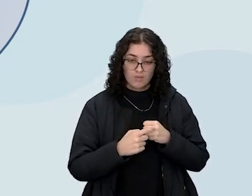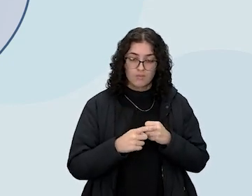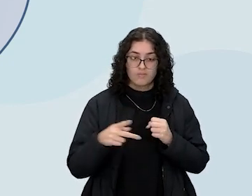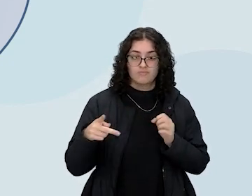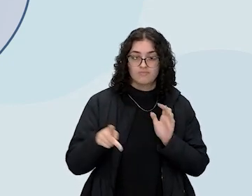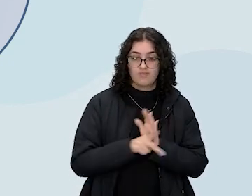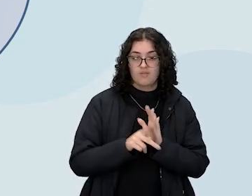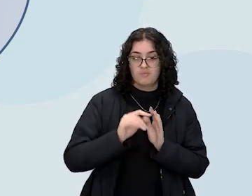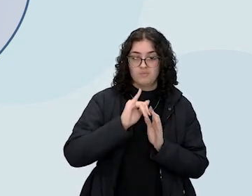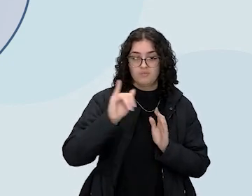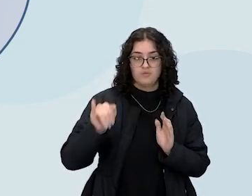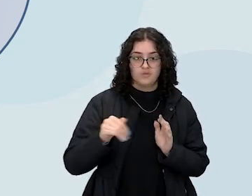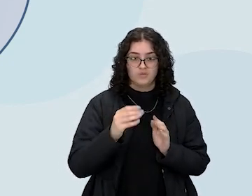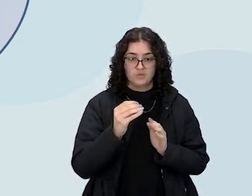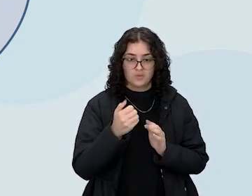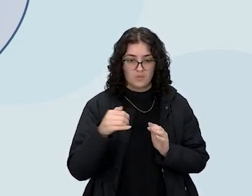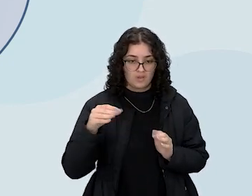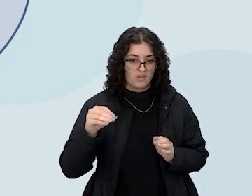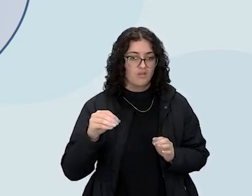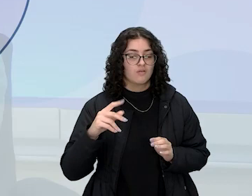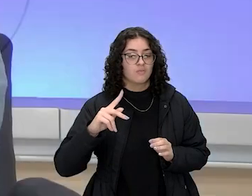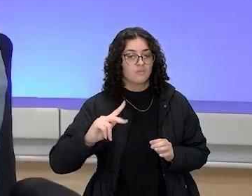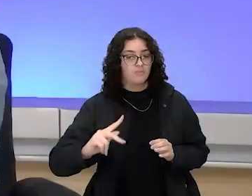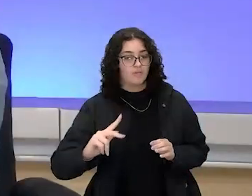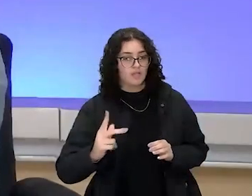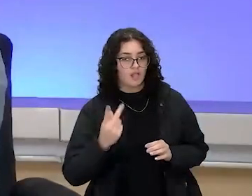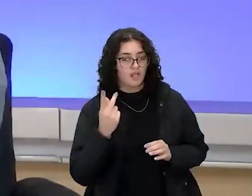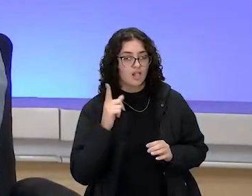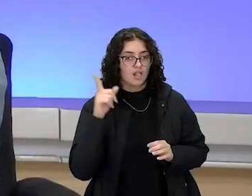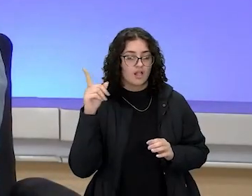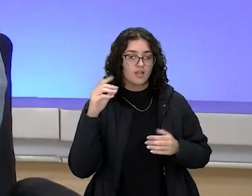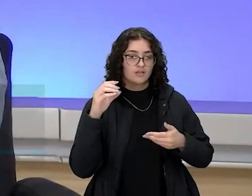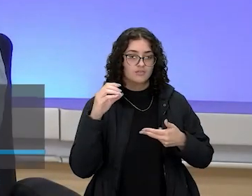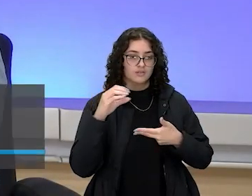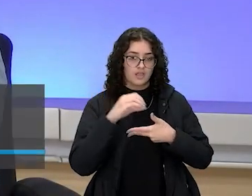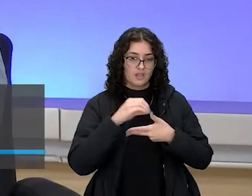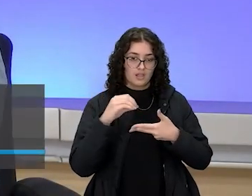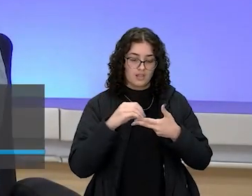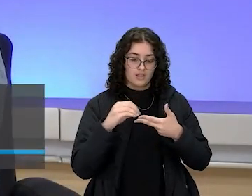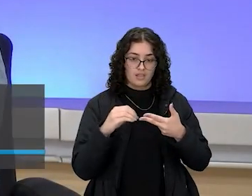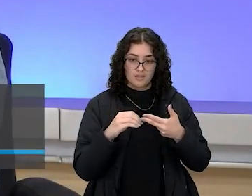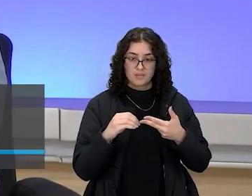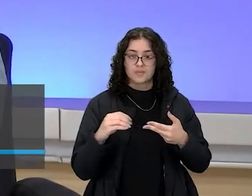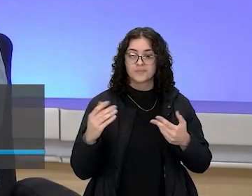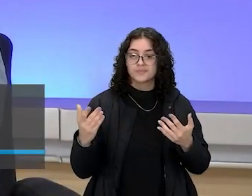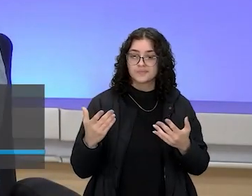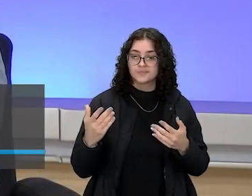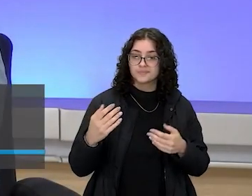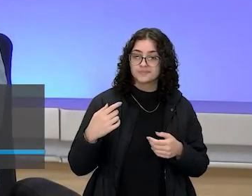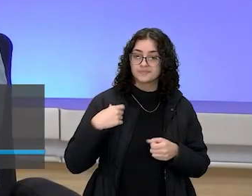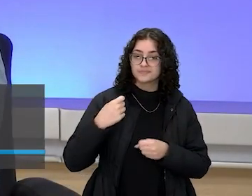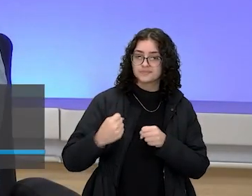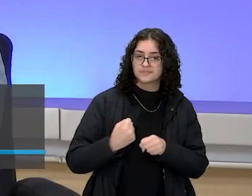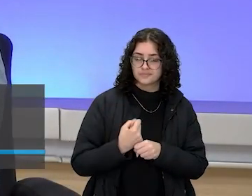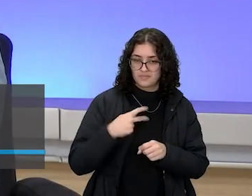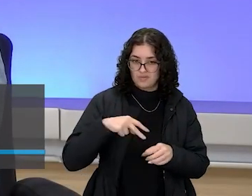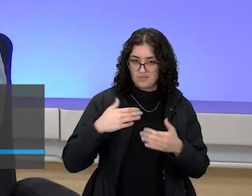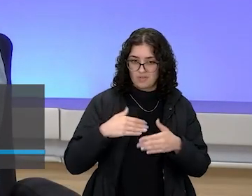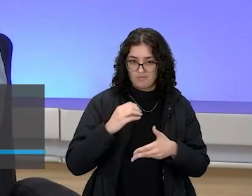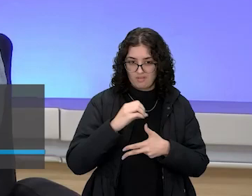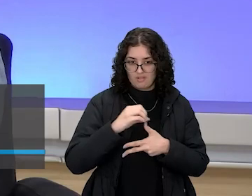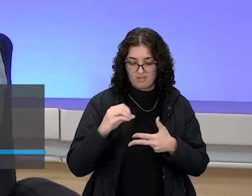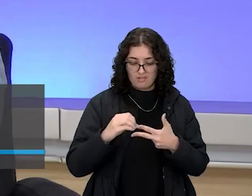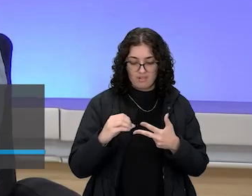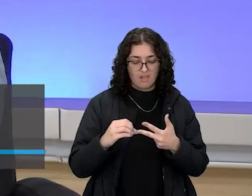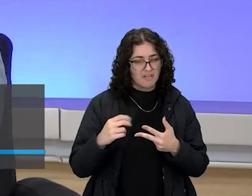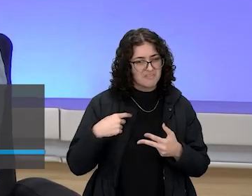pH no Enem. Então, a gente vai trazer aí para vocês observarem, né? E nesse ano também eu já dei uma olhada no Enem que caiu e